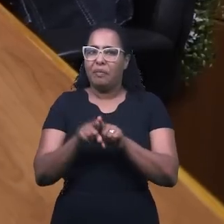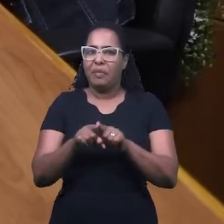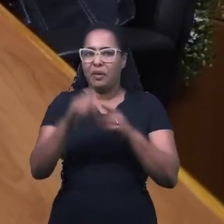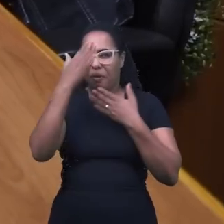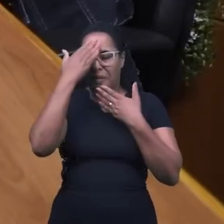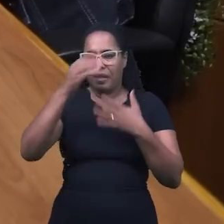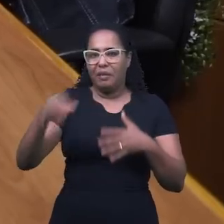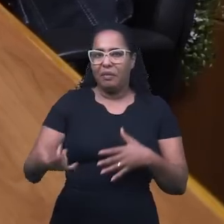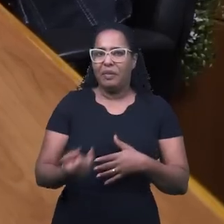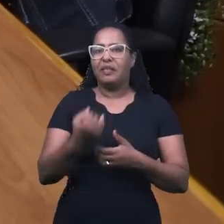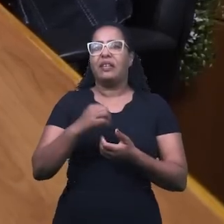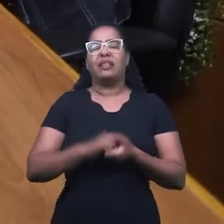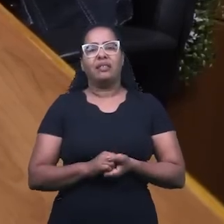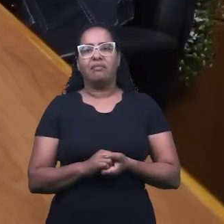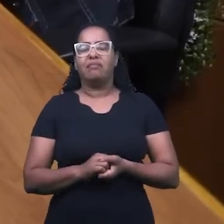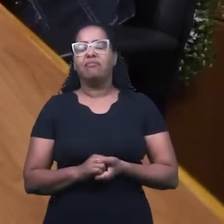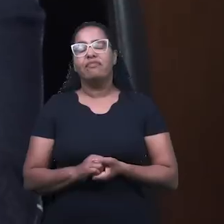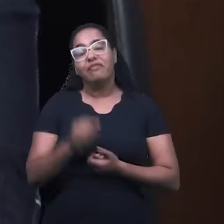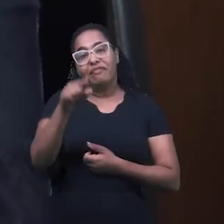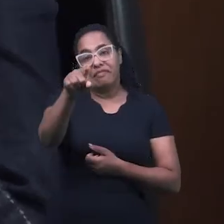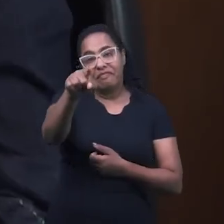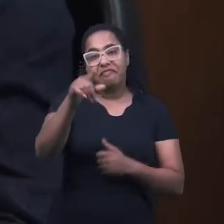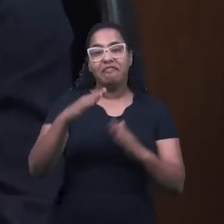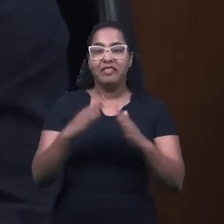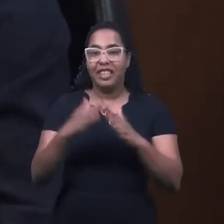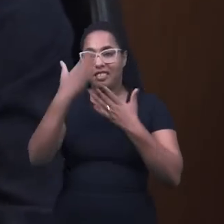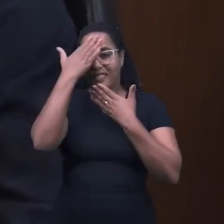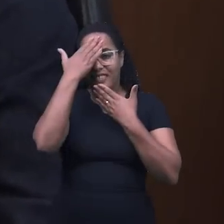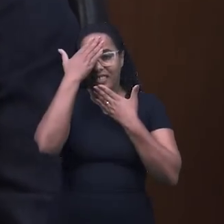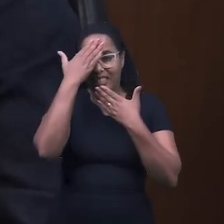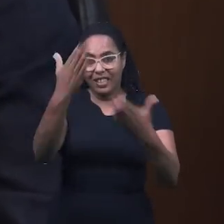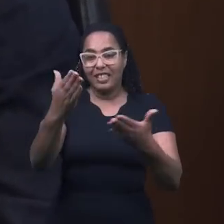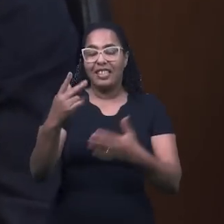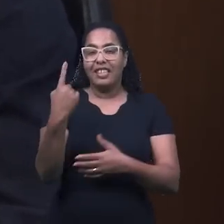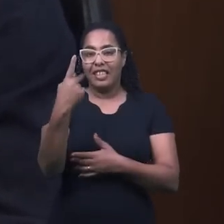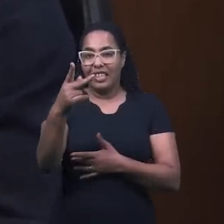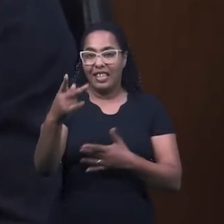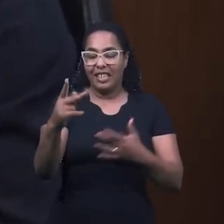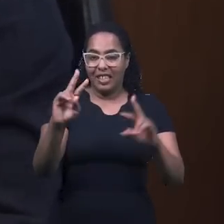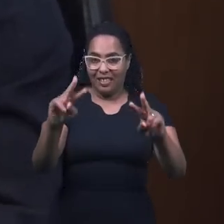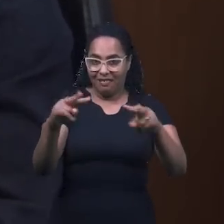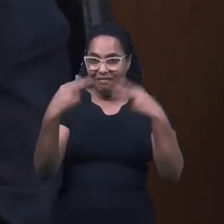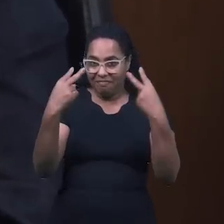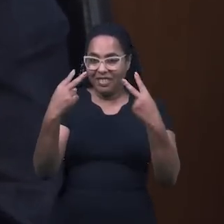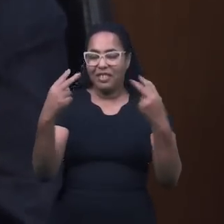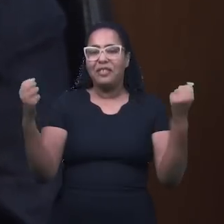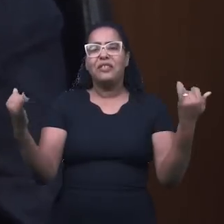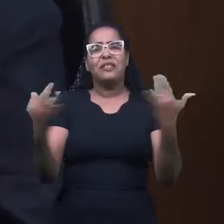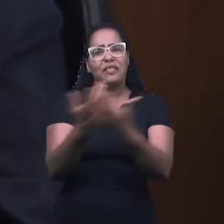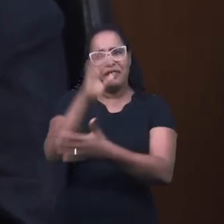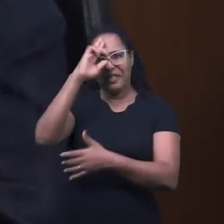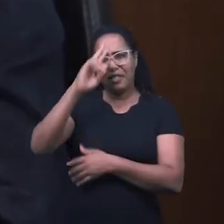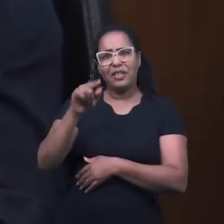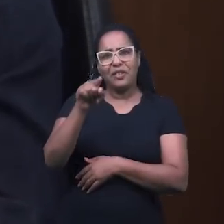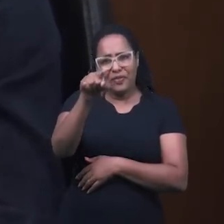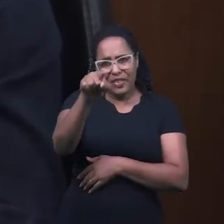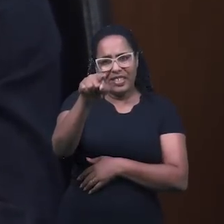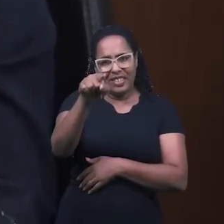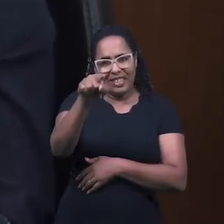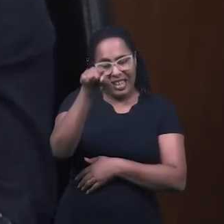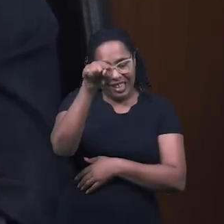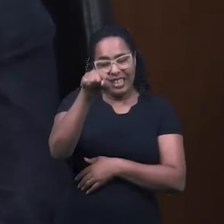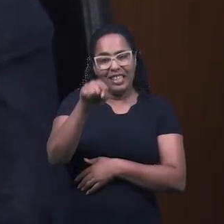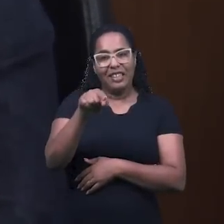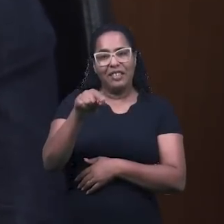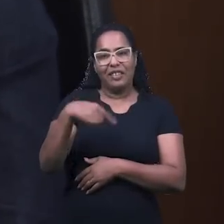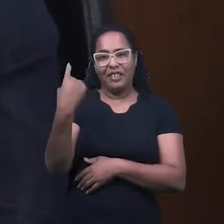Muito obrigada pela oportunidade. Amém. Você de casa, eu agradeço pela sua participação. Glorifico ao